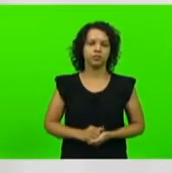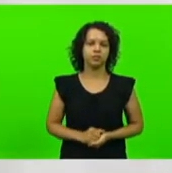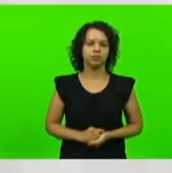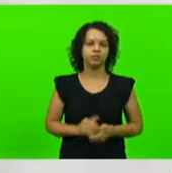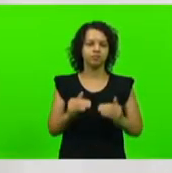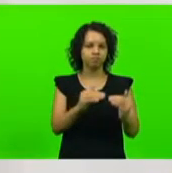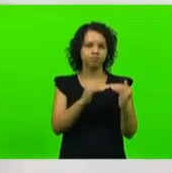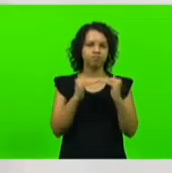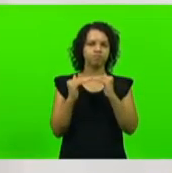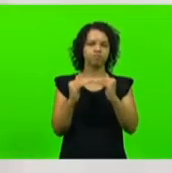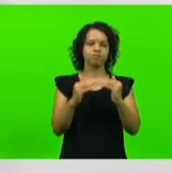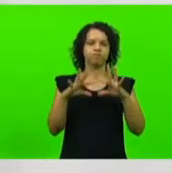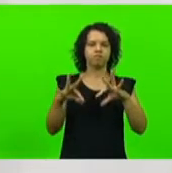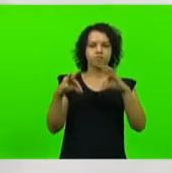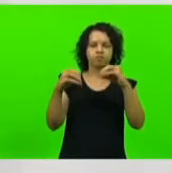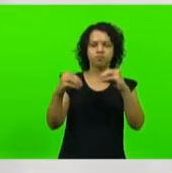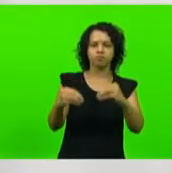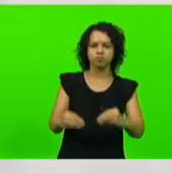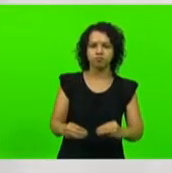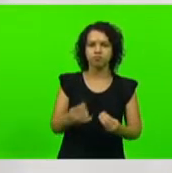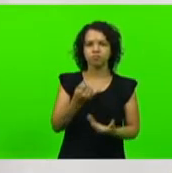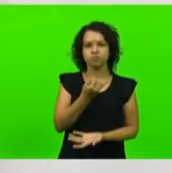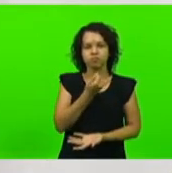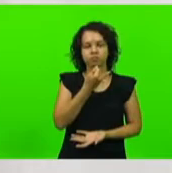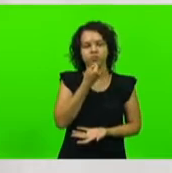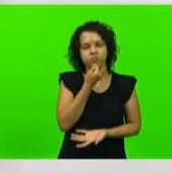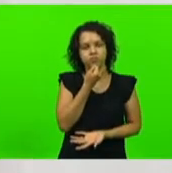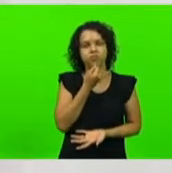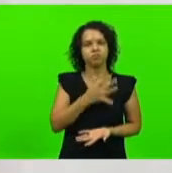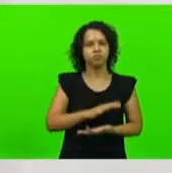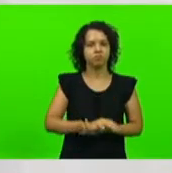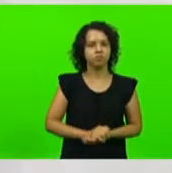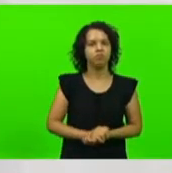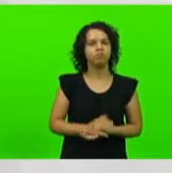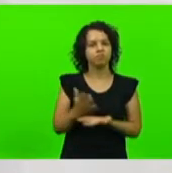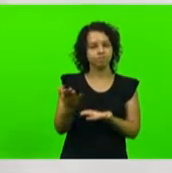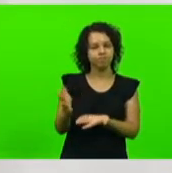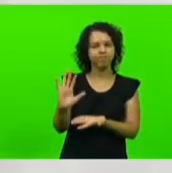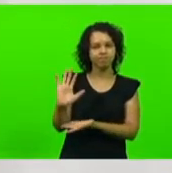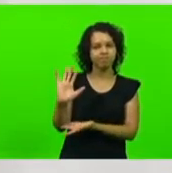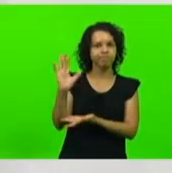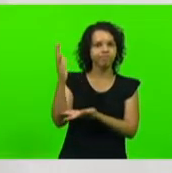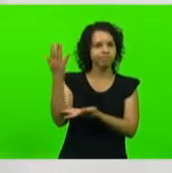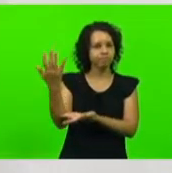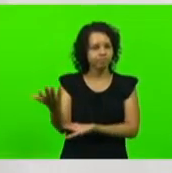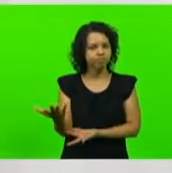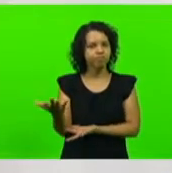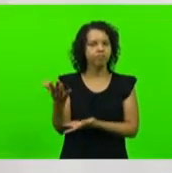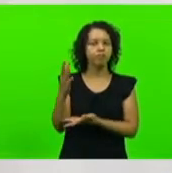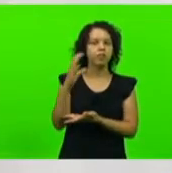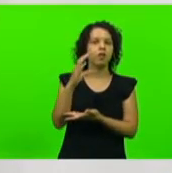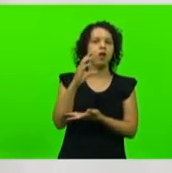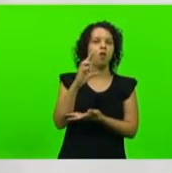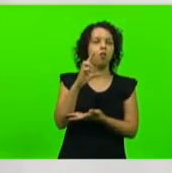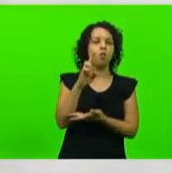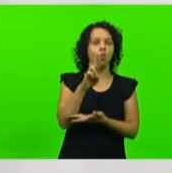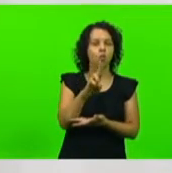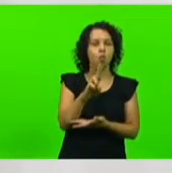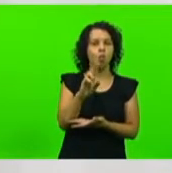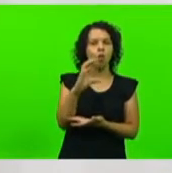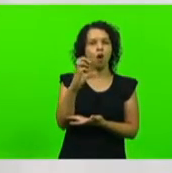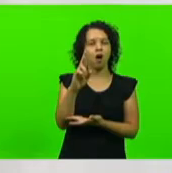unânime de todos, de tristeza com o que está acontecendo na Ucrânia, a